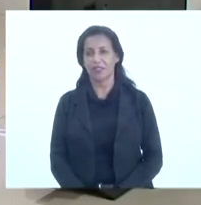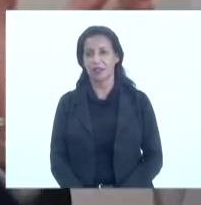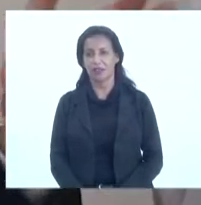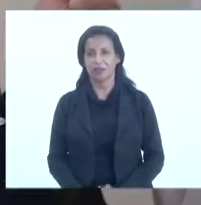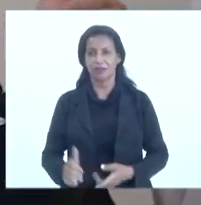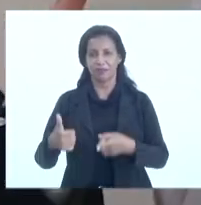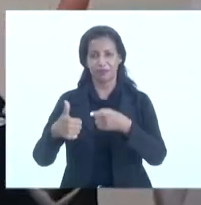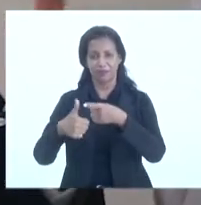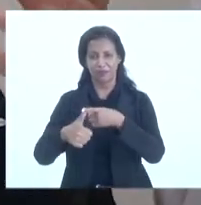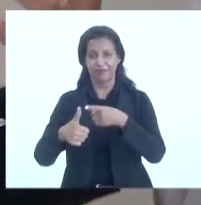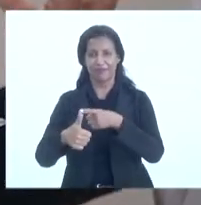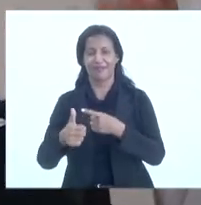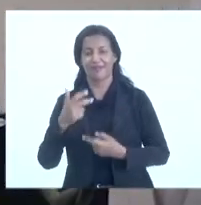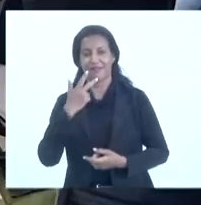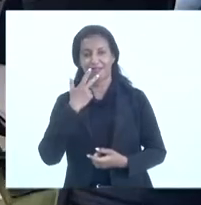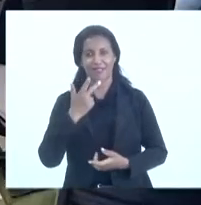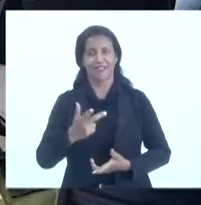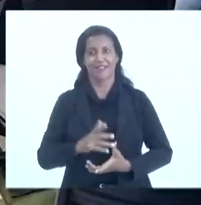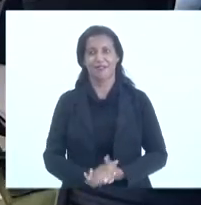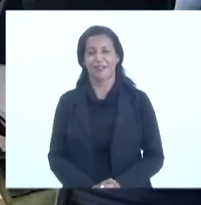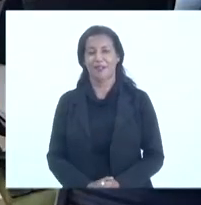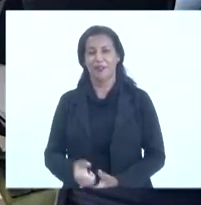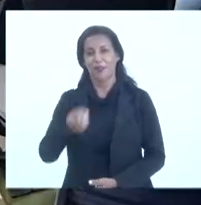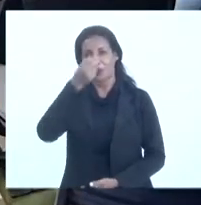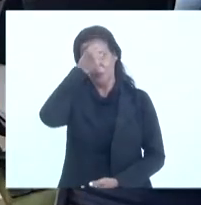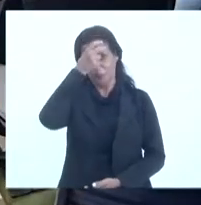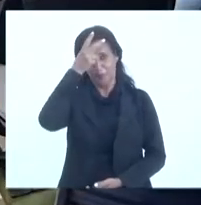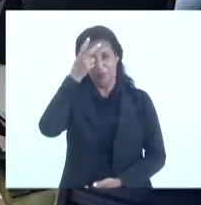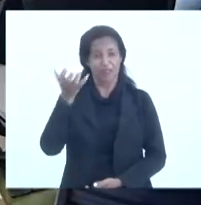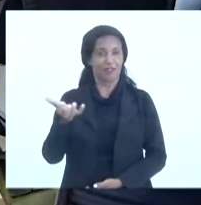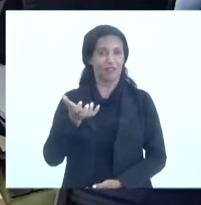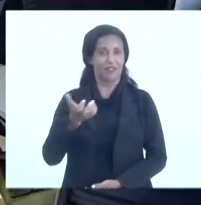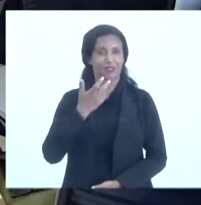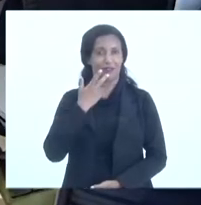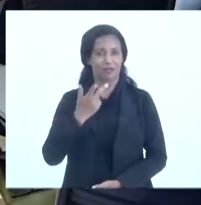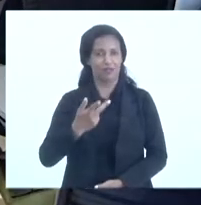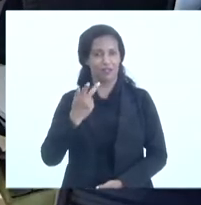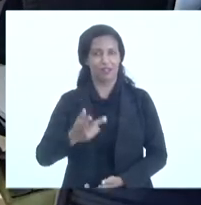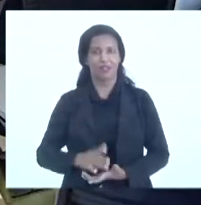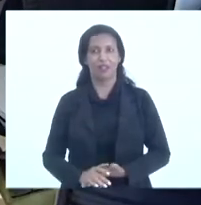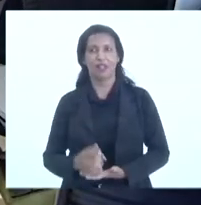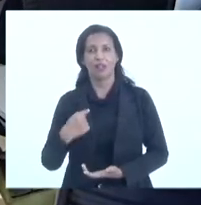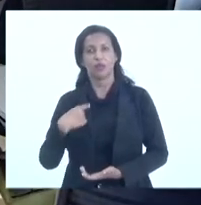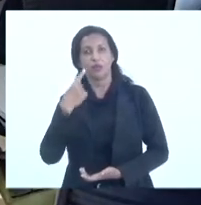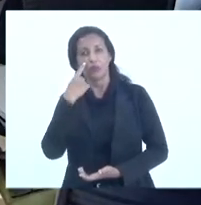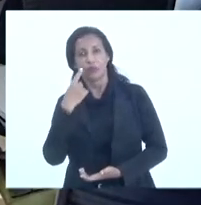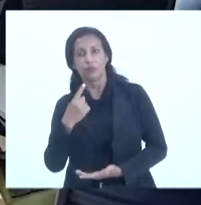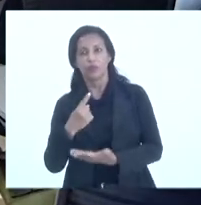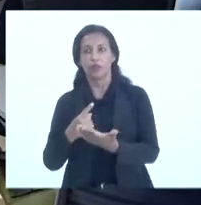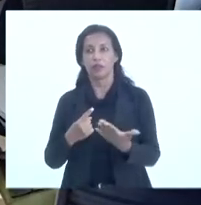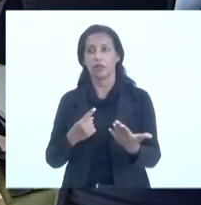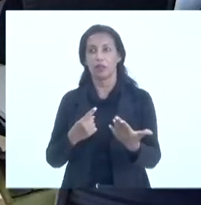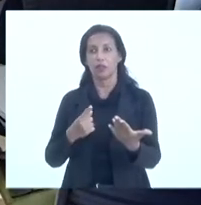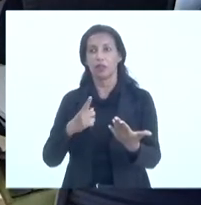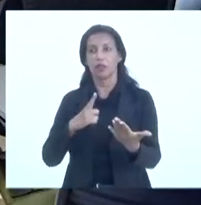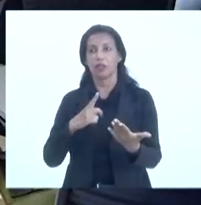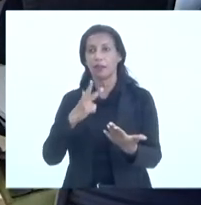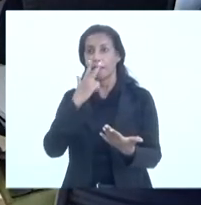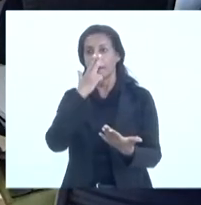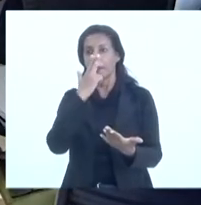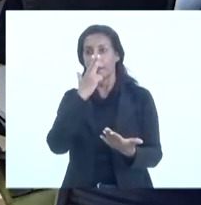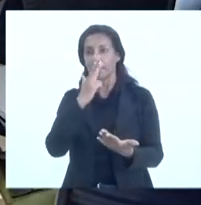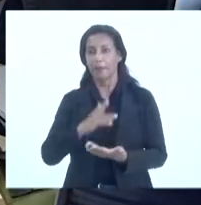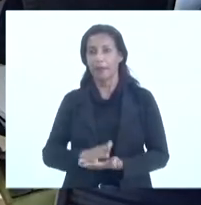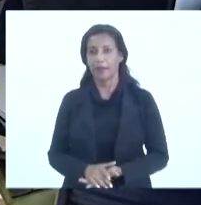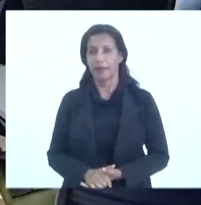primeiro vou dizer que vou deixar aberto para qualquer prefeito que quiser usar da palavra, mas estou vendo aqui que me parece que o Zé